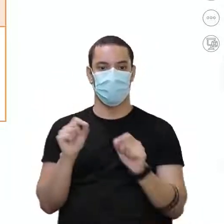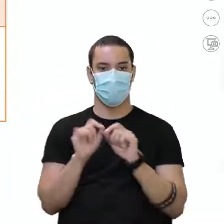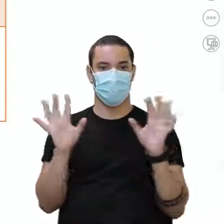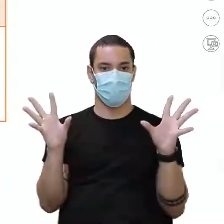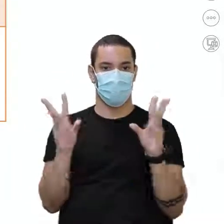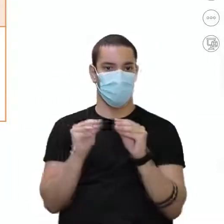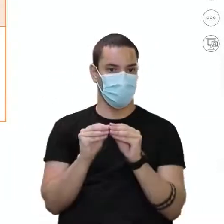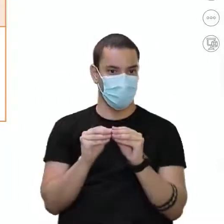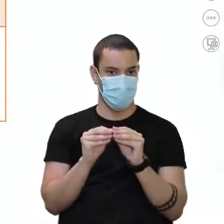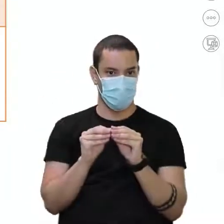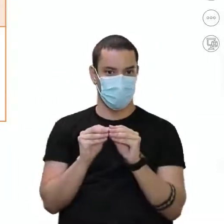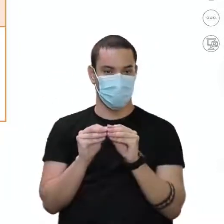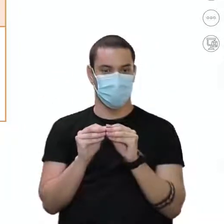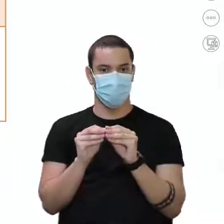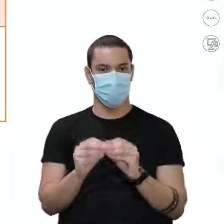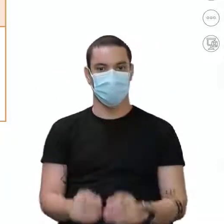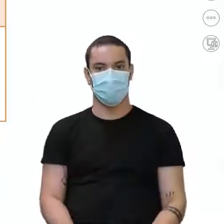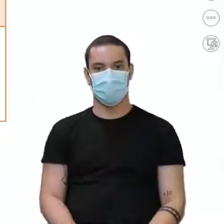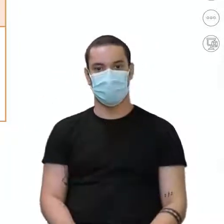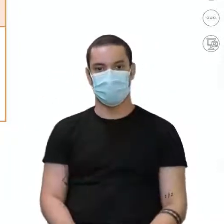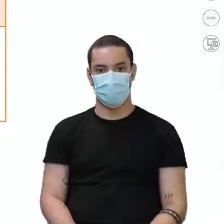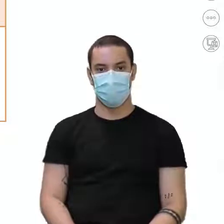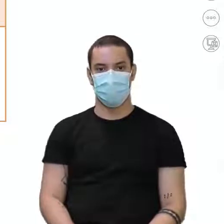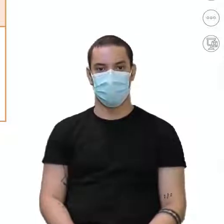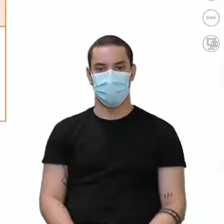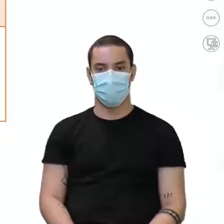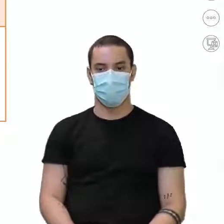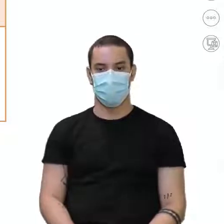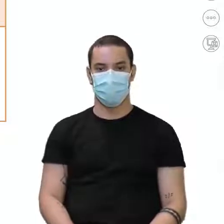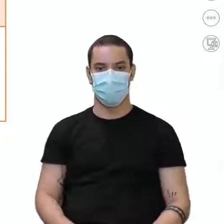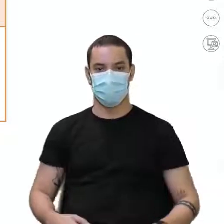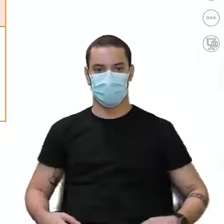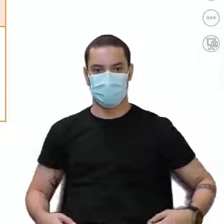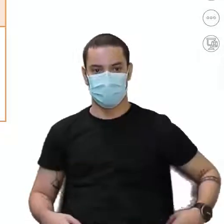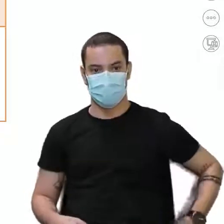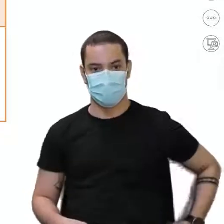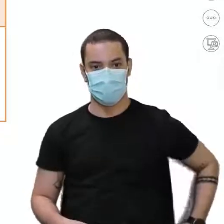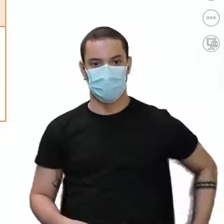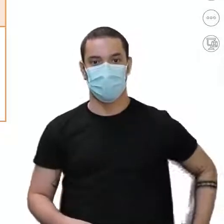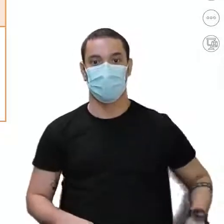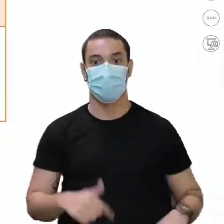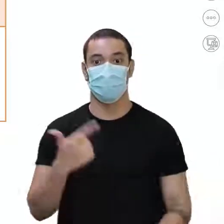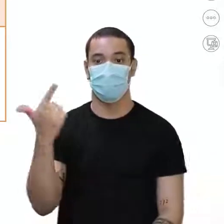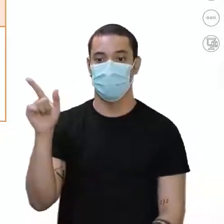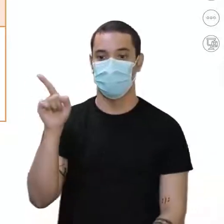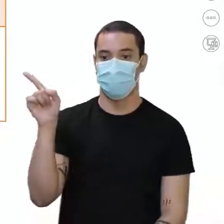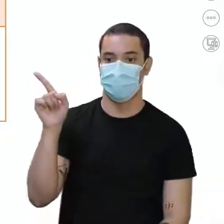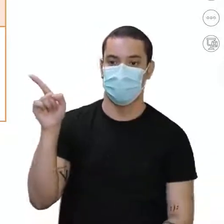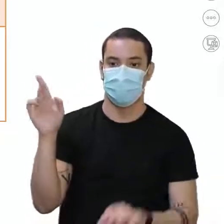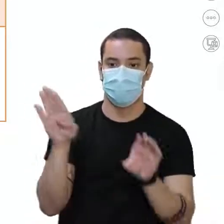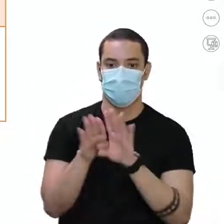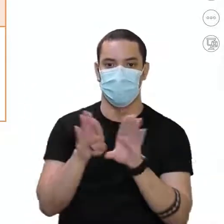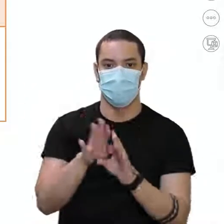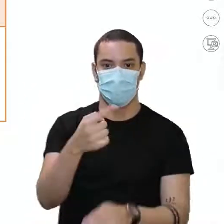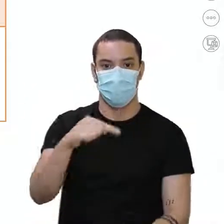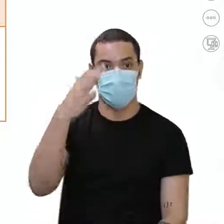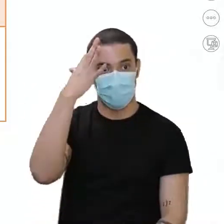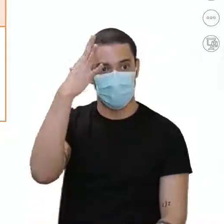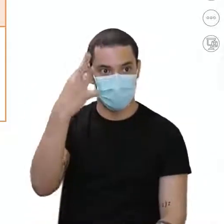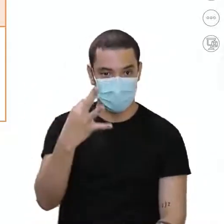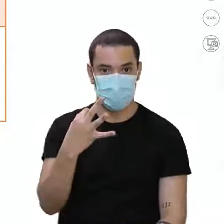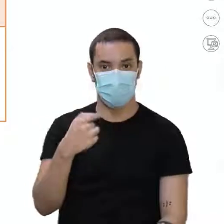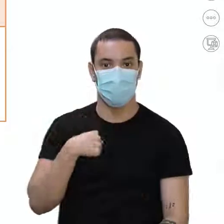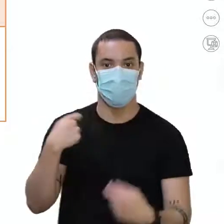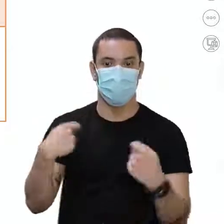contraído com o meu auxiliar, have ou has, tá? Isso para todo mundo. E na interrogativa também vocês já entenderam que eu